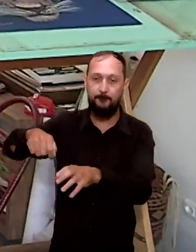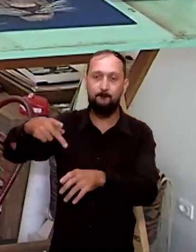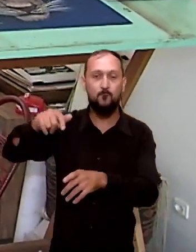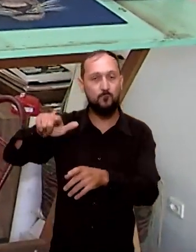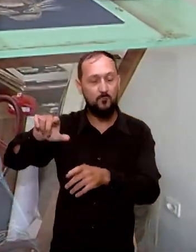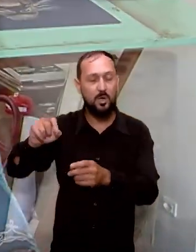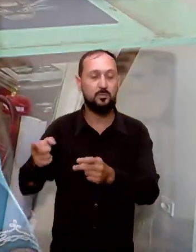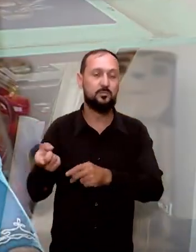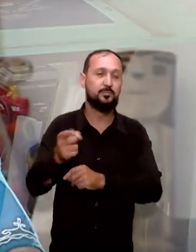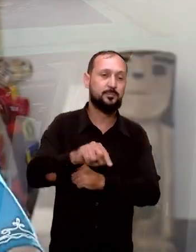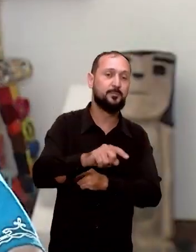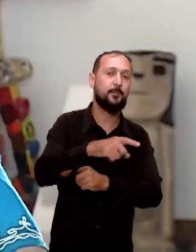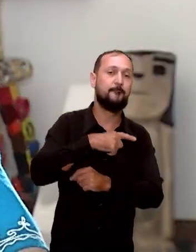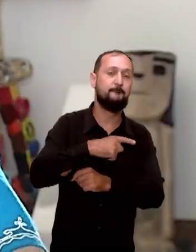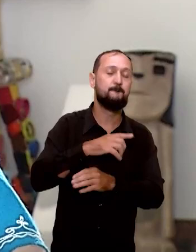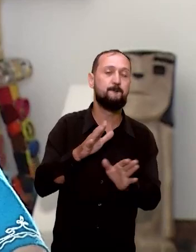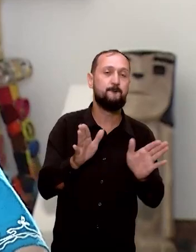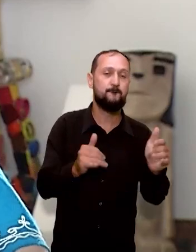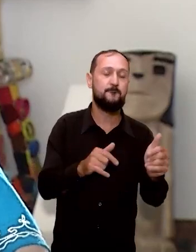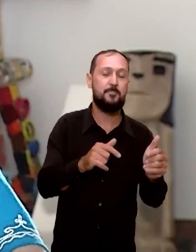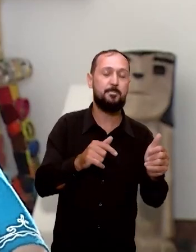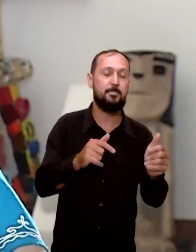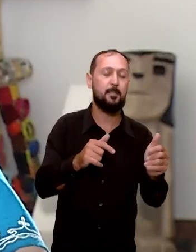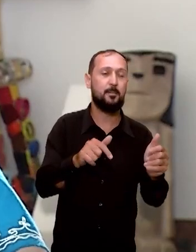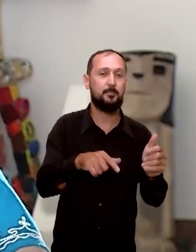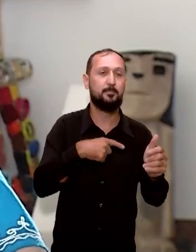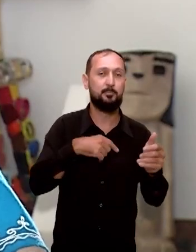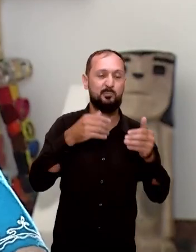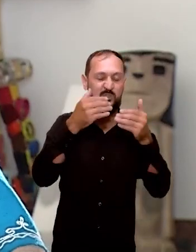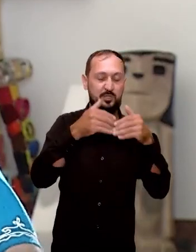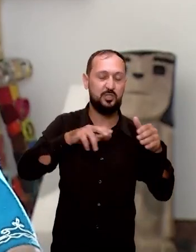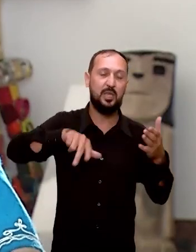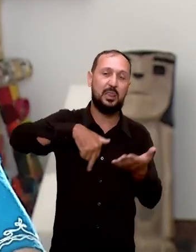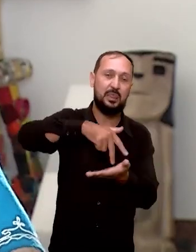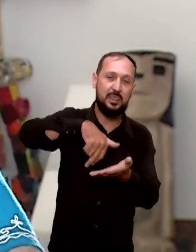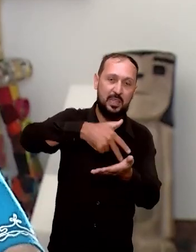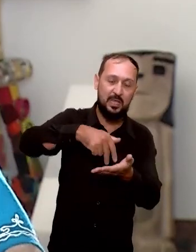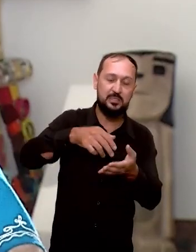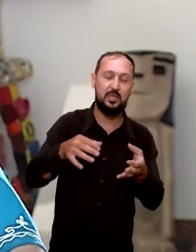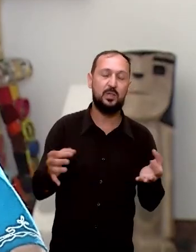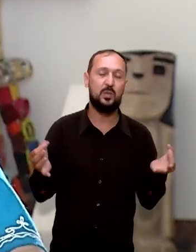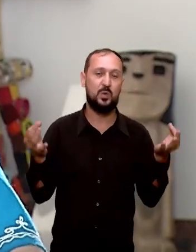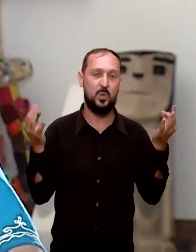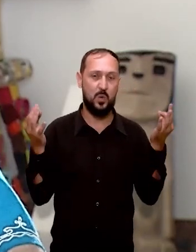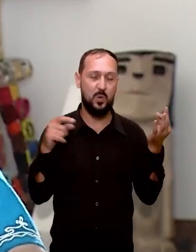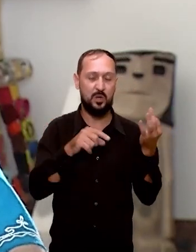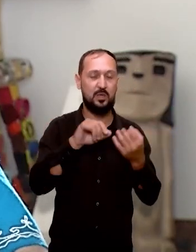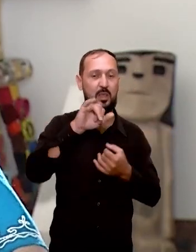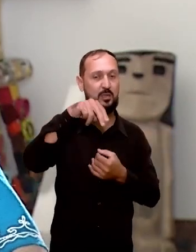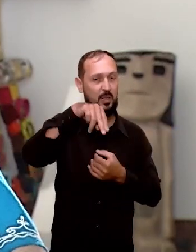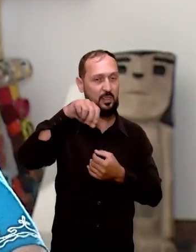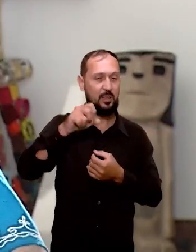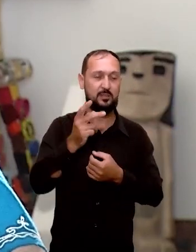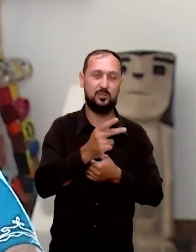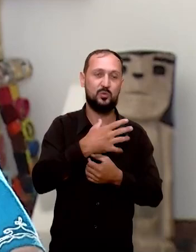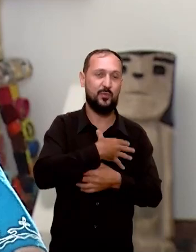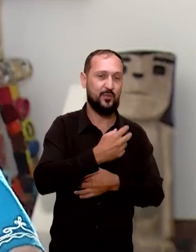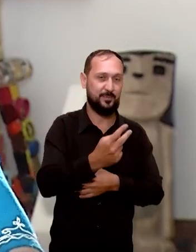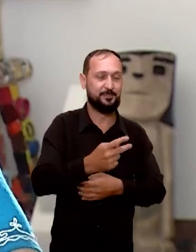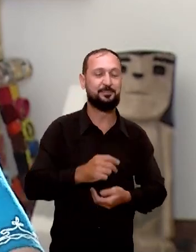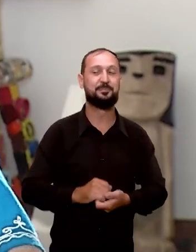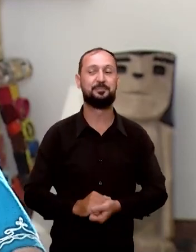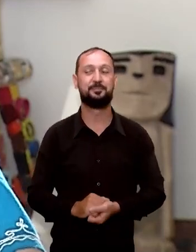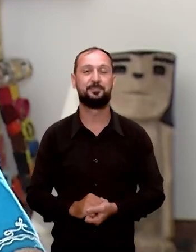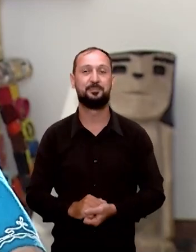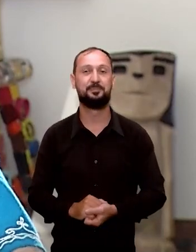Mas tem também uma cozinha experimental para o Paulo e tem uma sala de de dança e yoga, que é